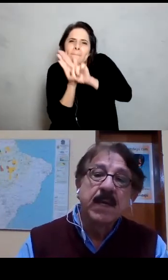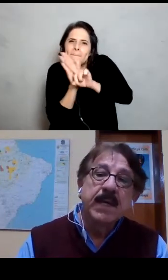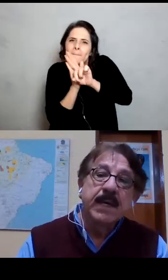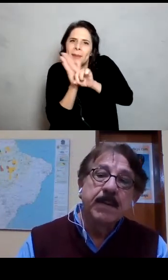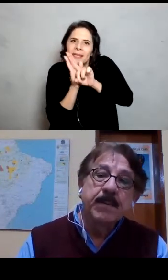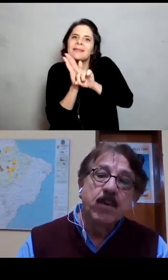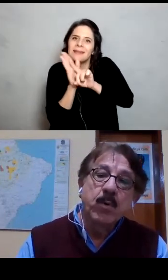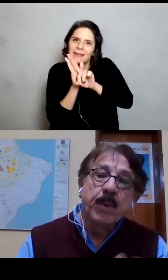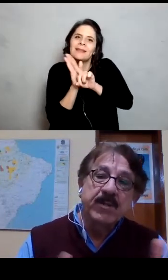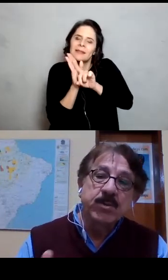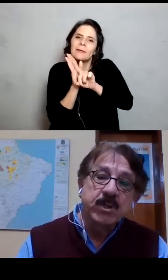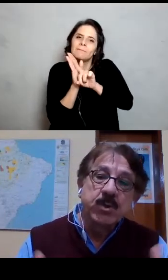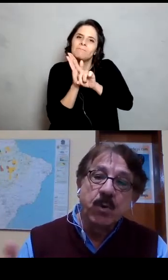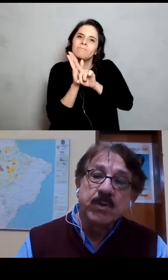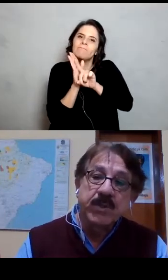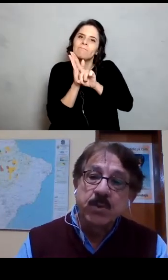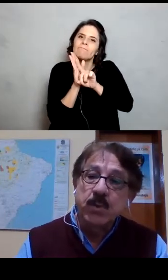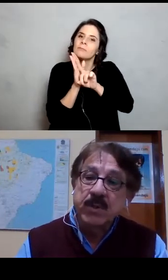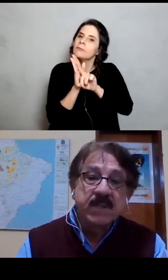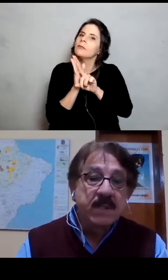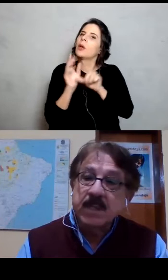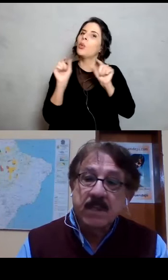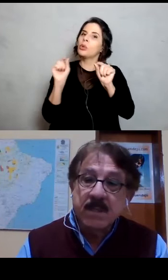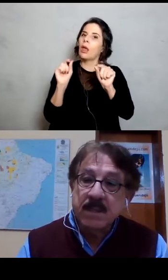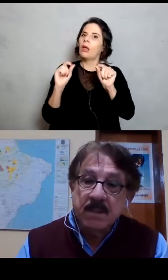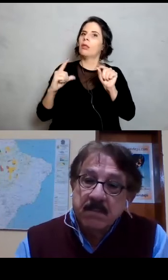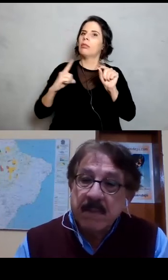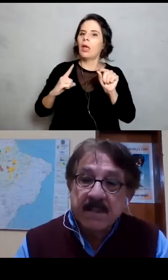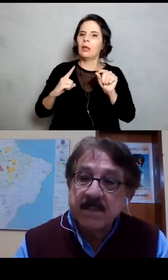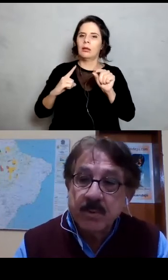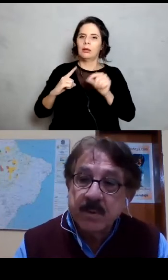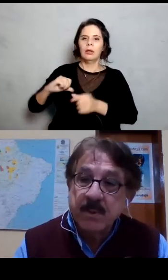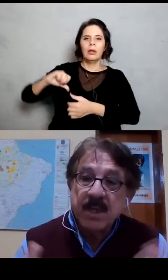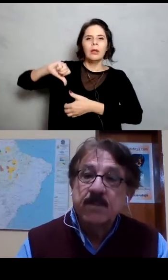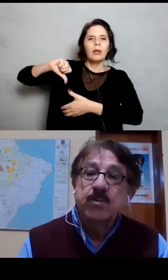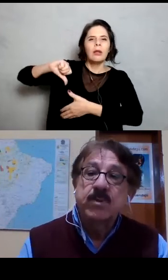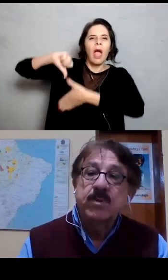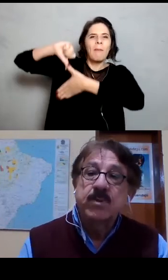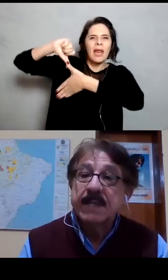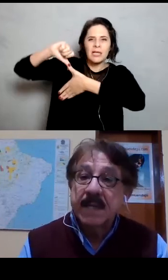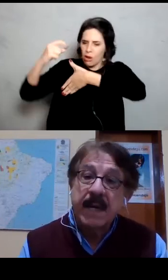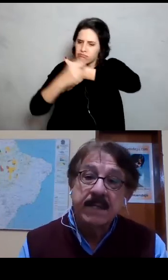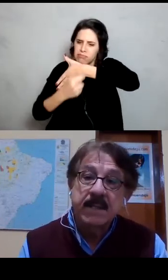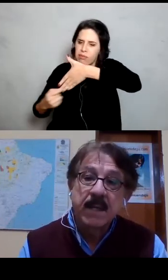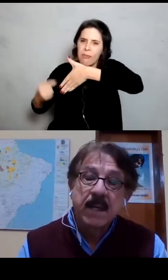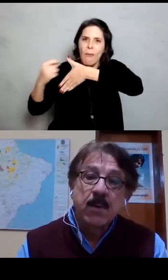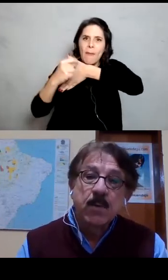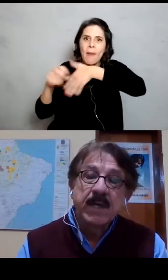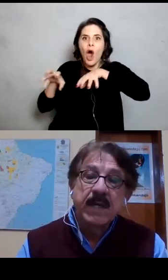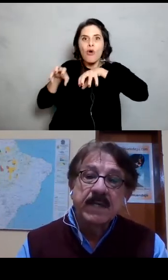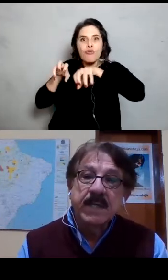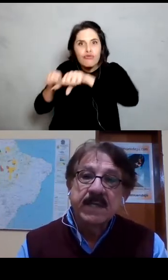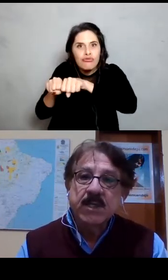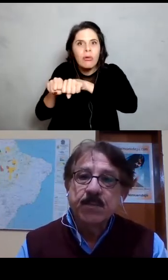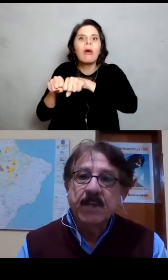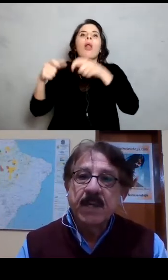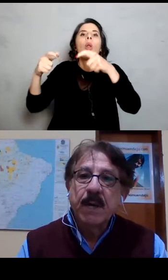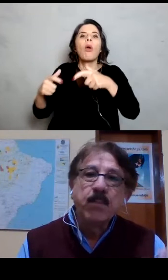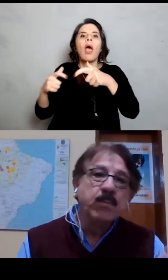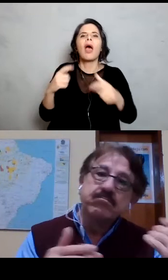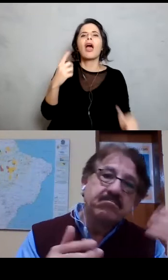testes, ocupações de 11, 12, mais de 12.500 anos atrás, o que é